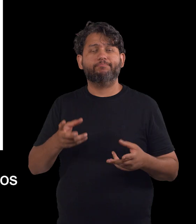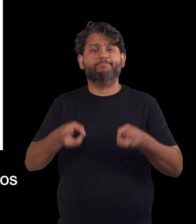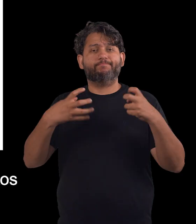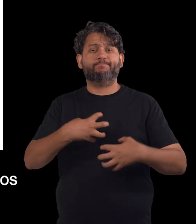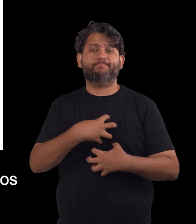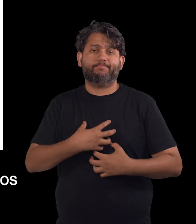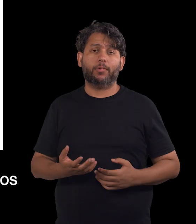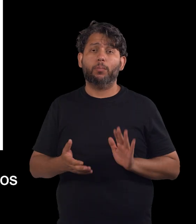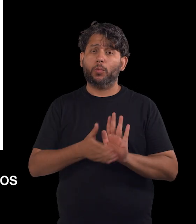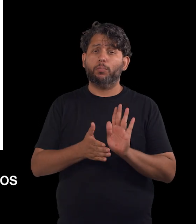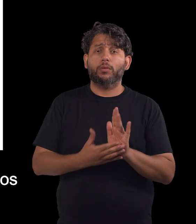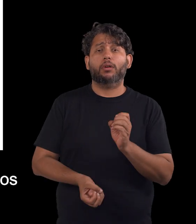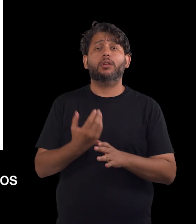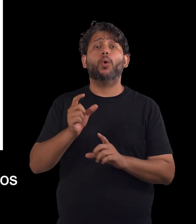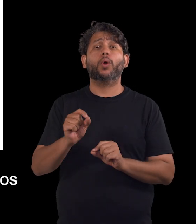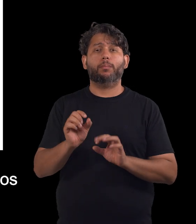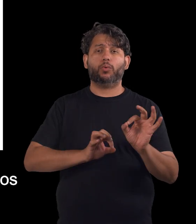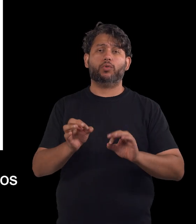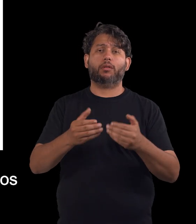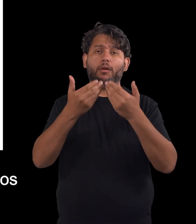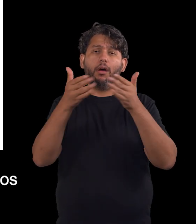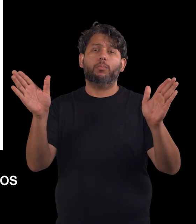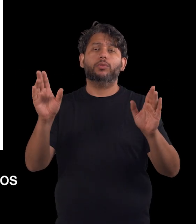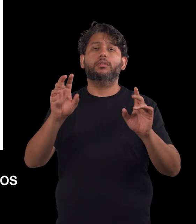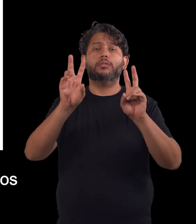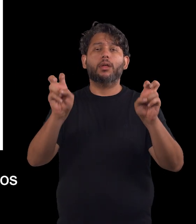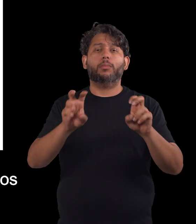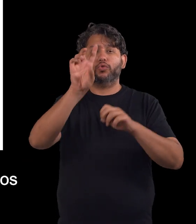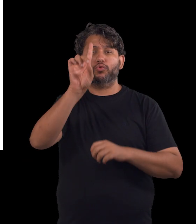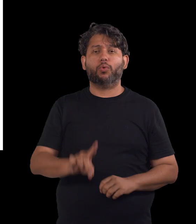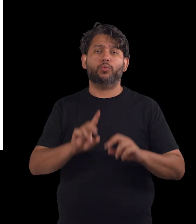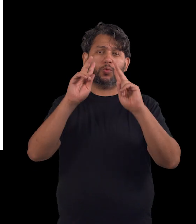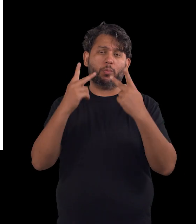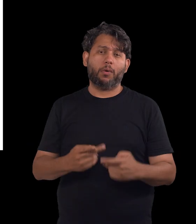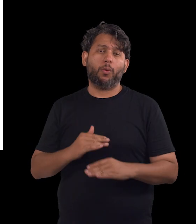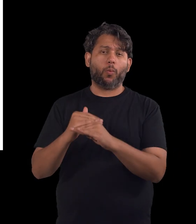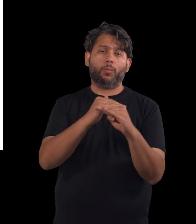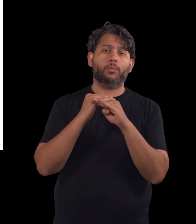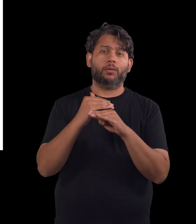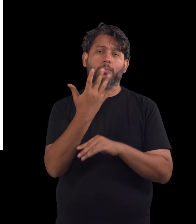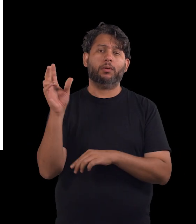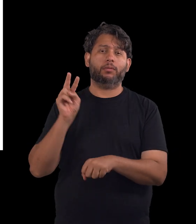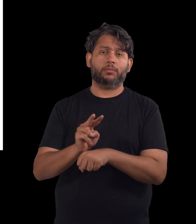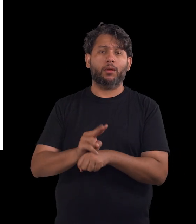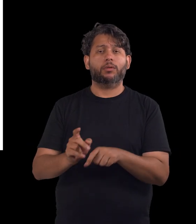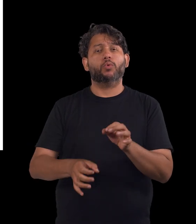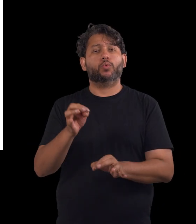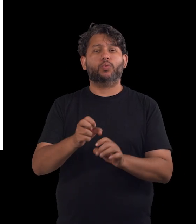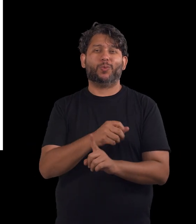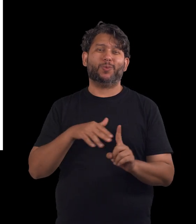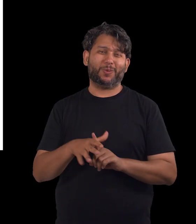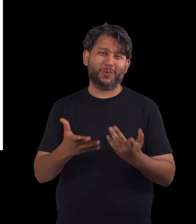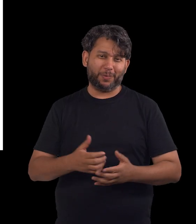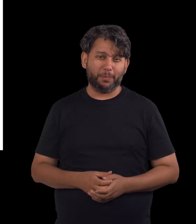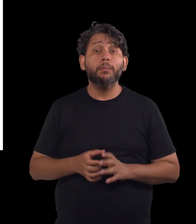Essa proposta abre caminho para projetos mais amplos sobre direitos humanos, equidade, preservação ambiental e